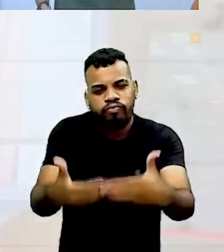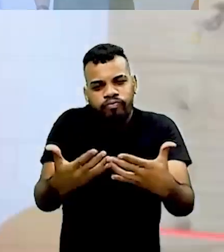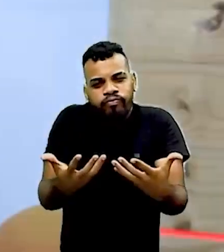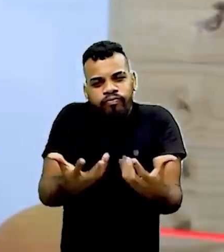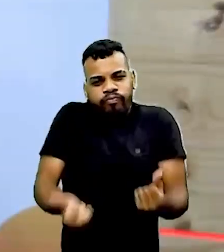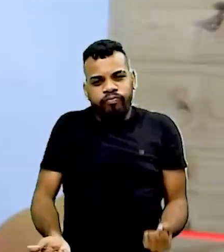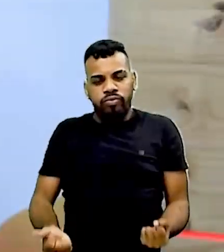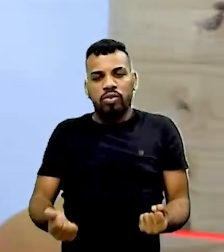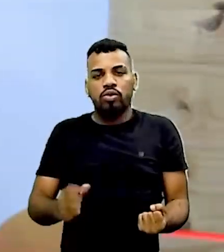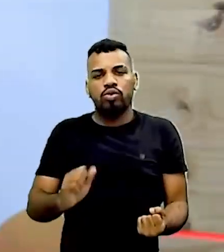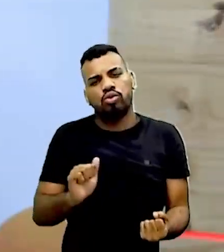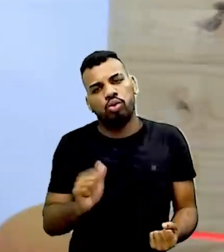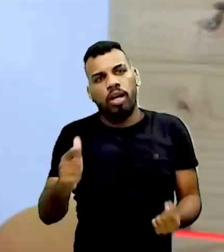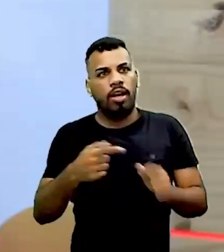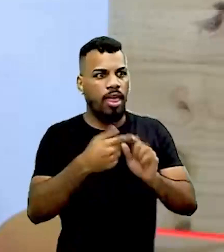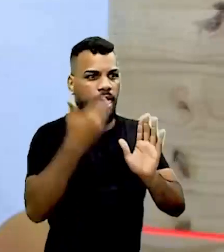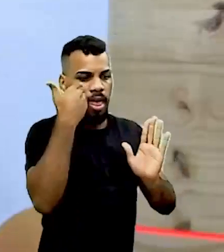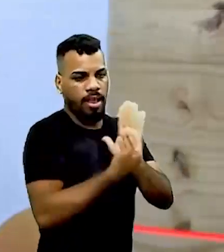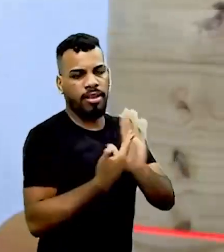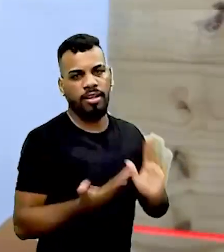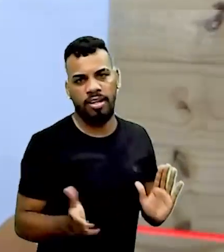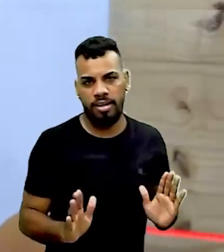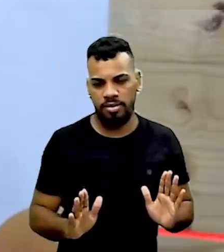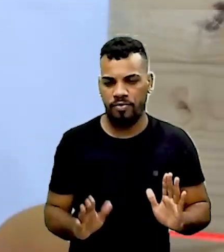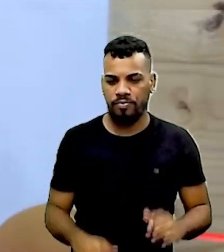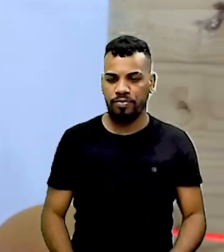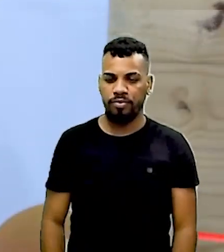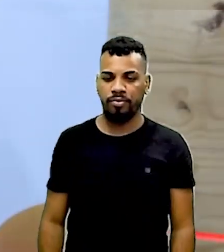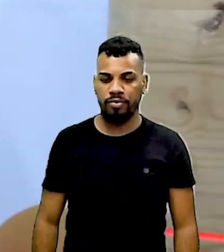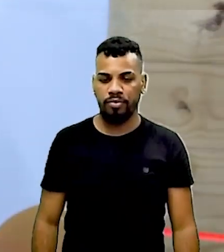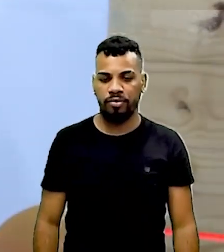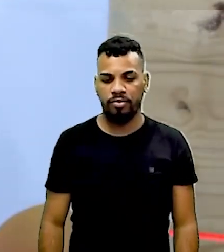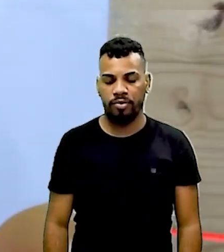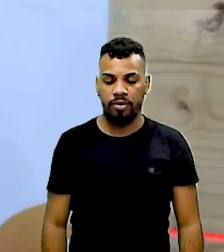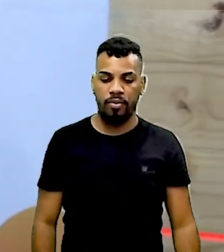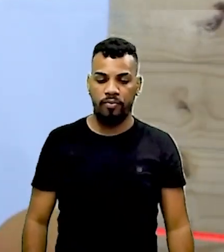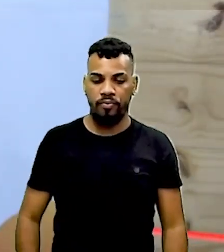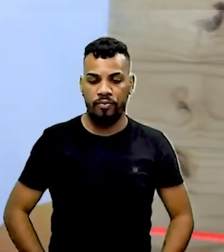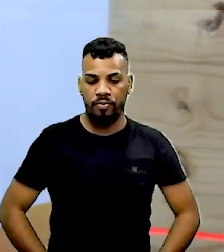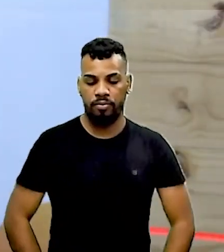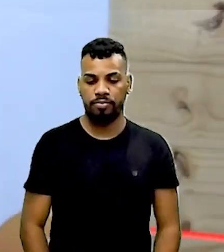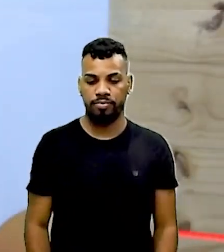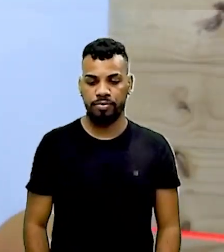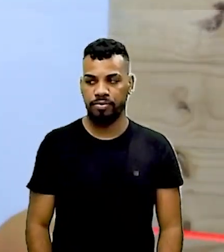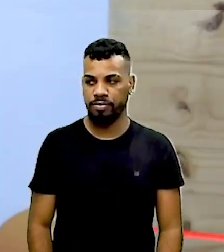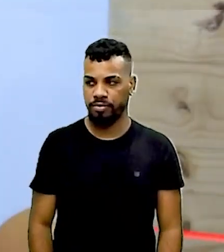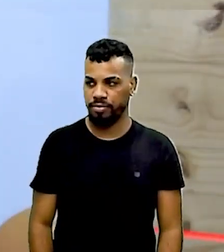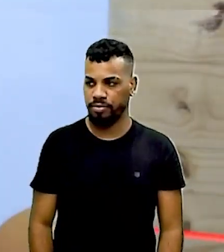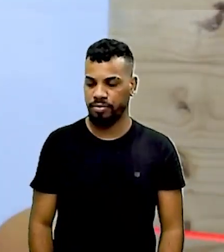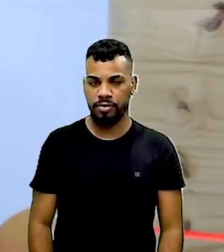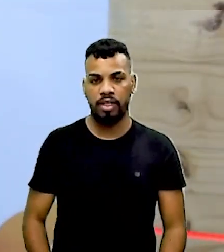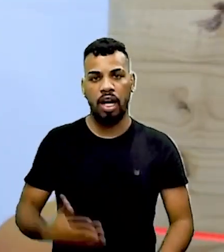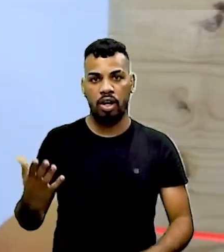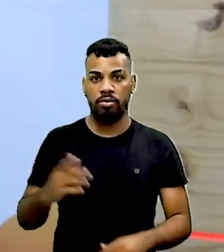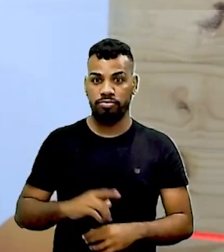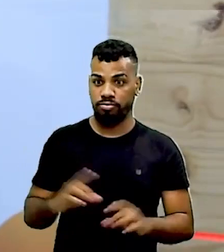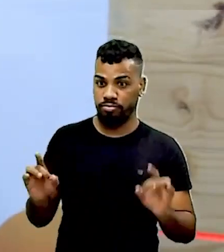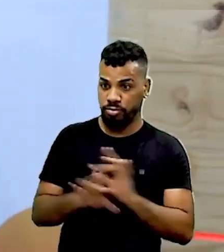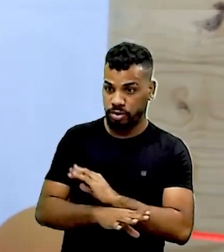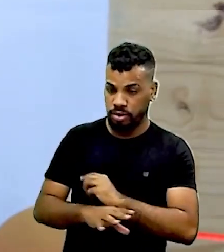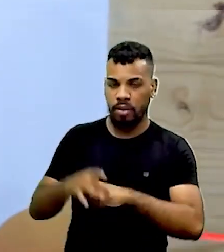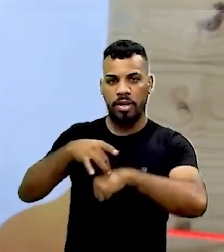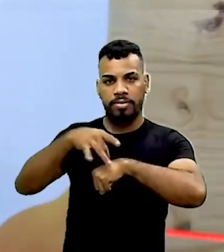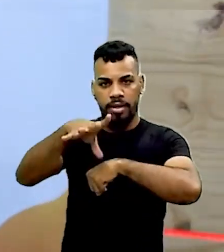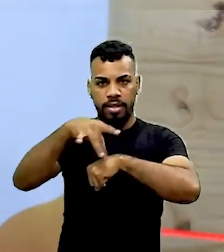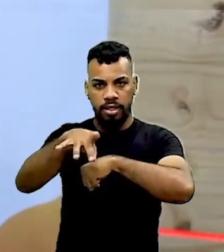essa é o último princípio que eu tenho para trazer aqui para vocês. E eu resolvi trazer algumas dicas antes de ir, já